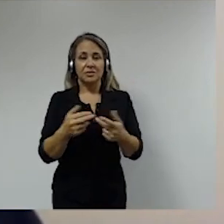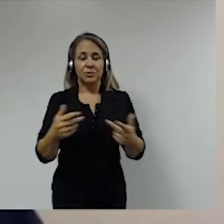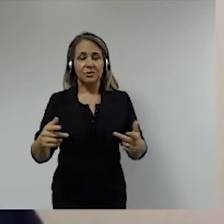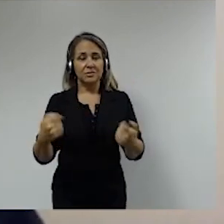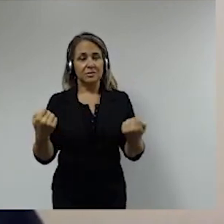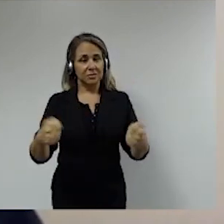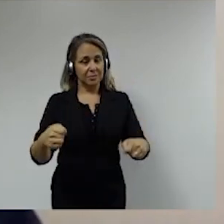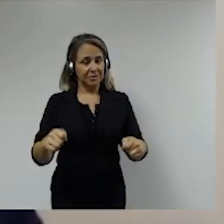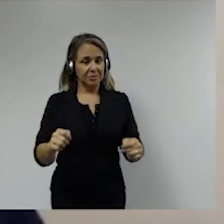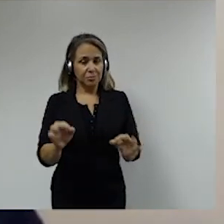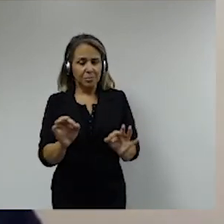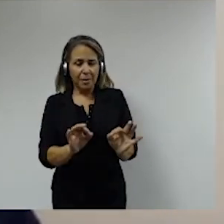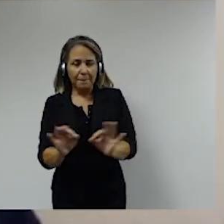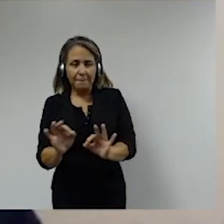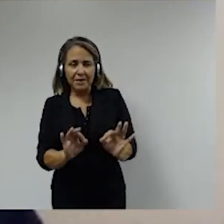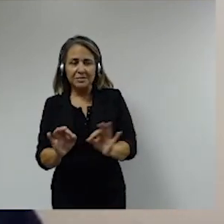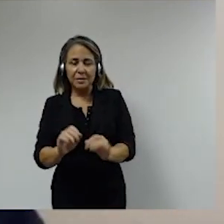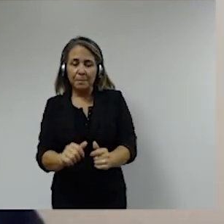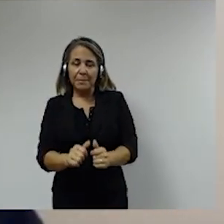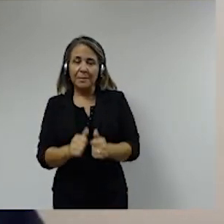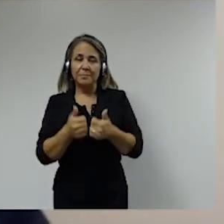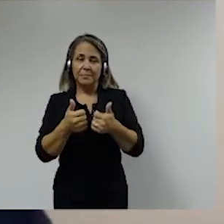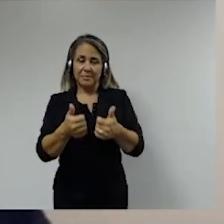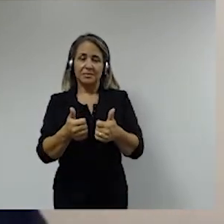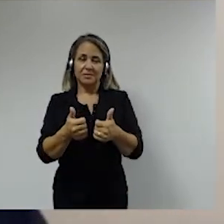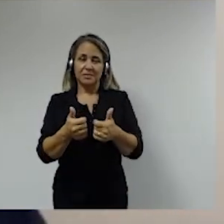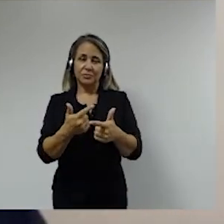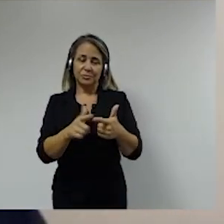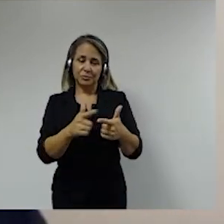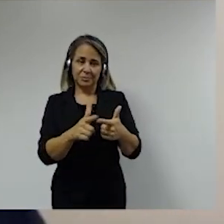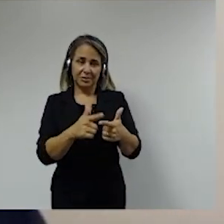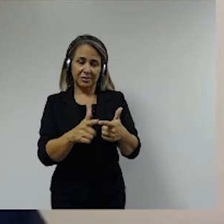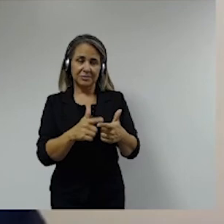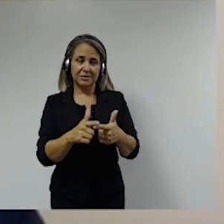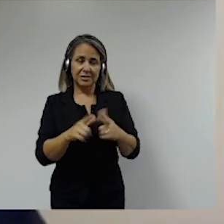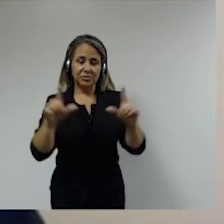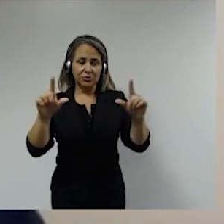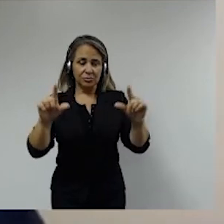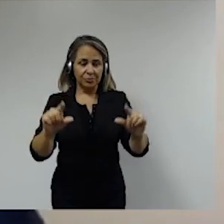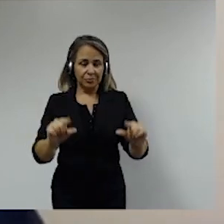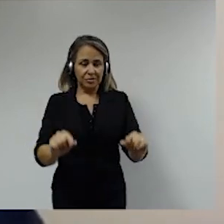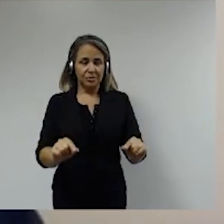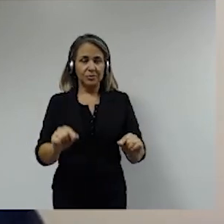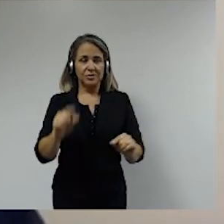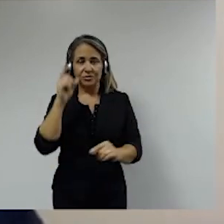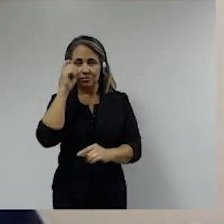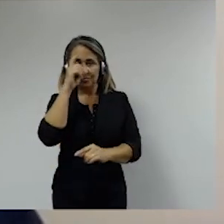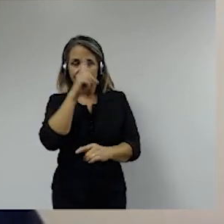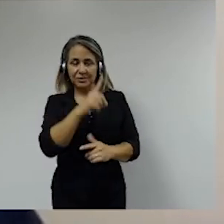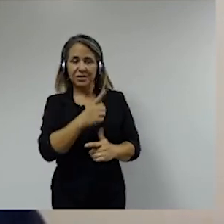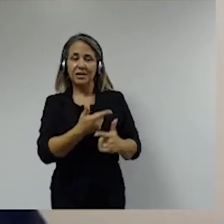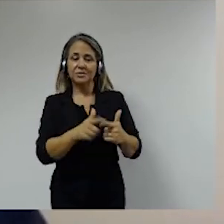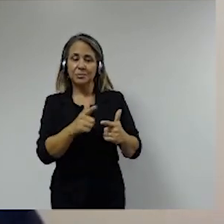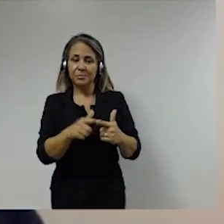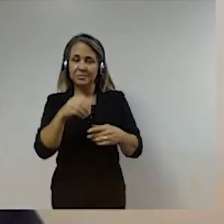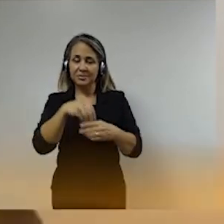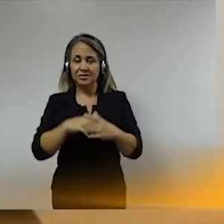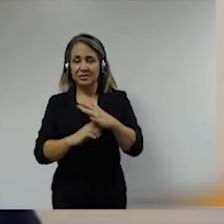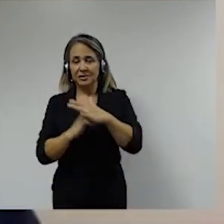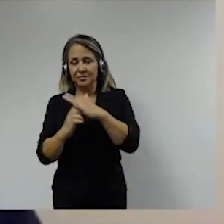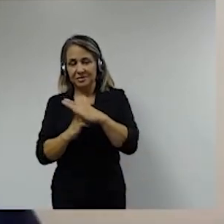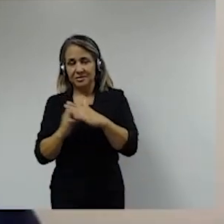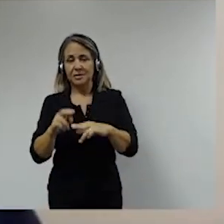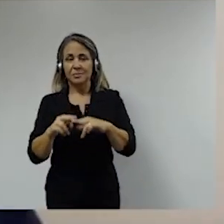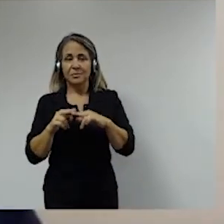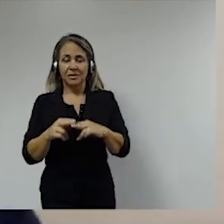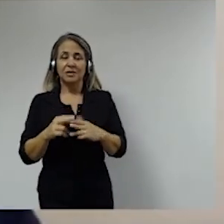necessárias para abrandar esses efeitos deletérios e minorar esses efeitos negativos na saúde das empresas e, via de consequência,